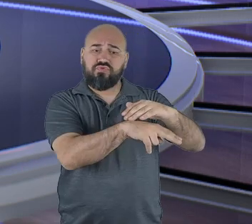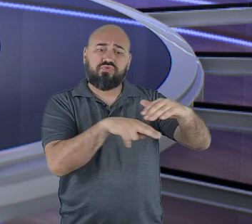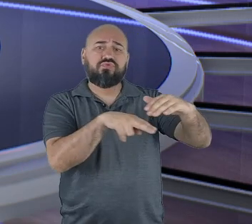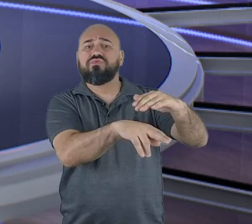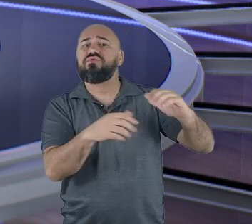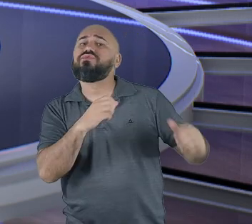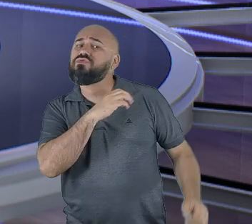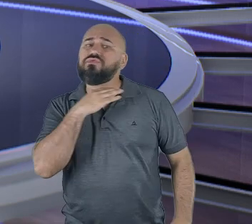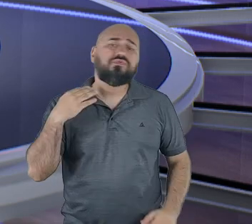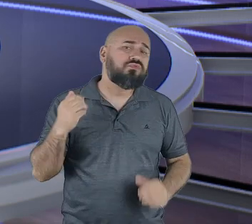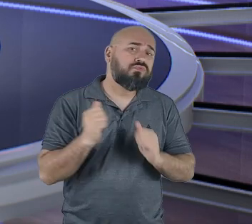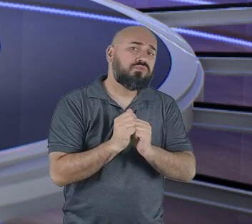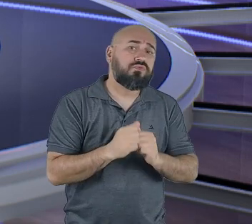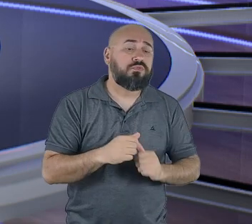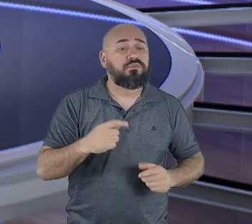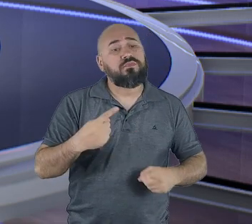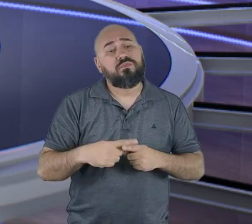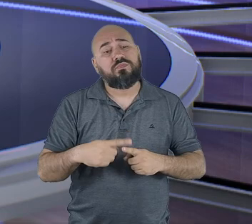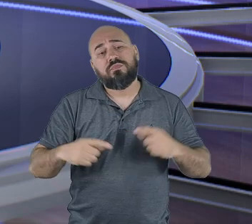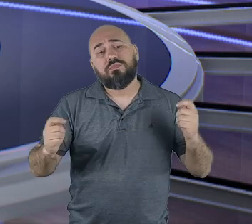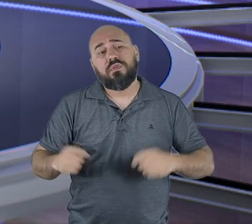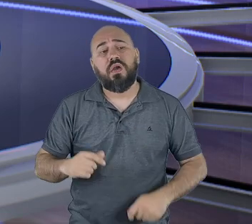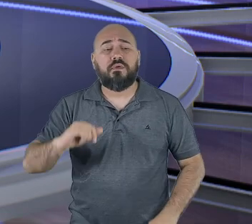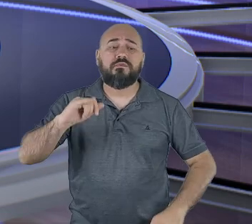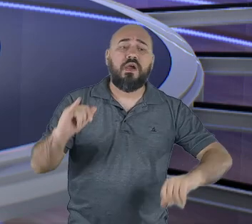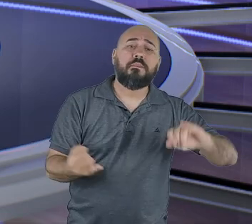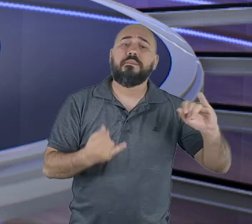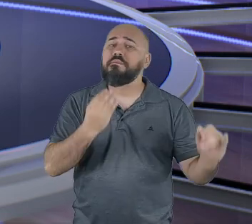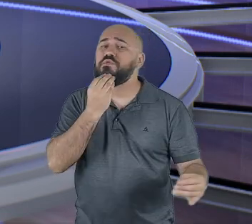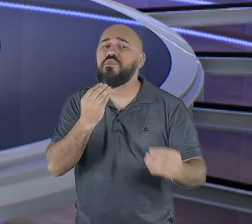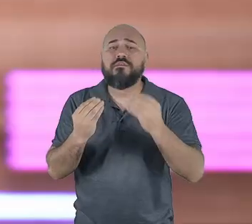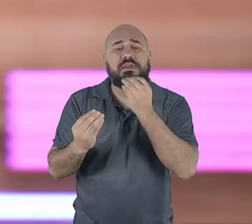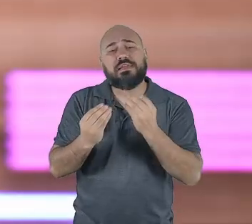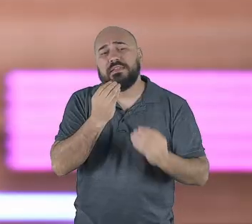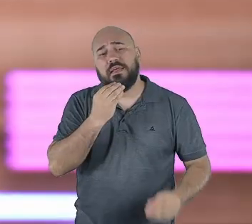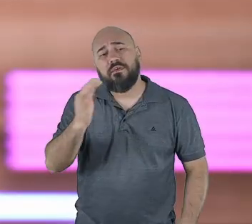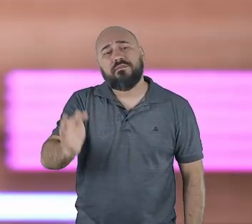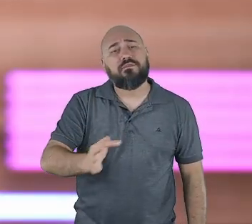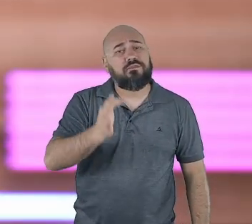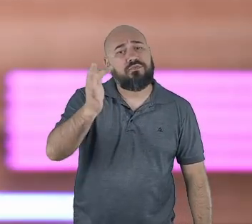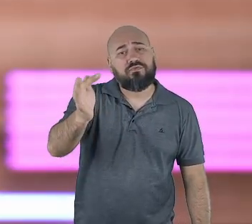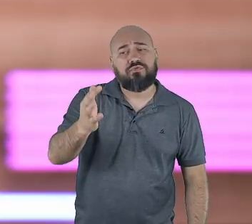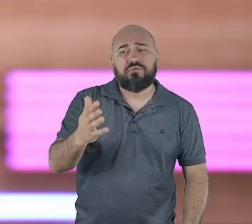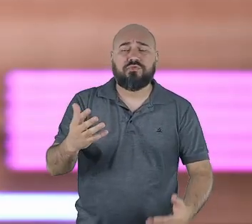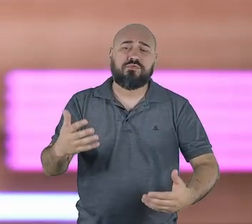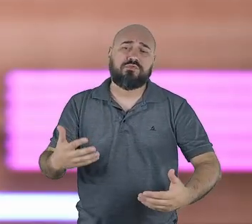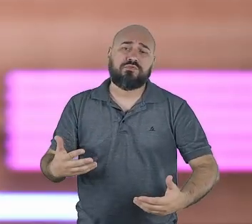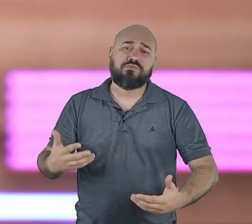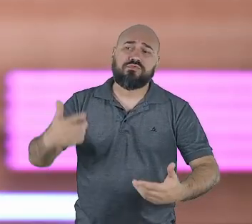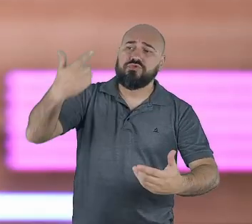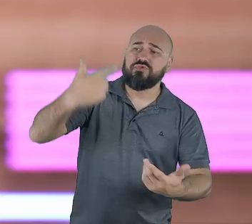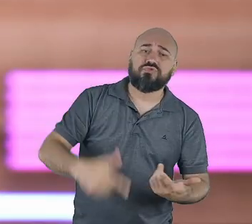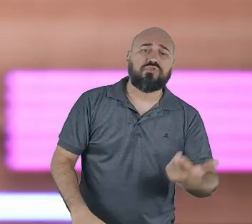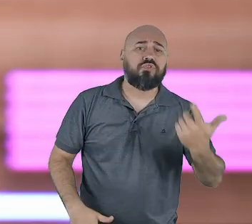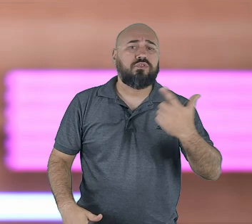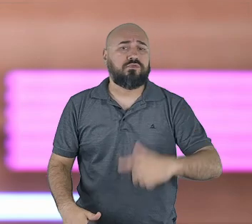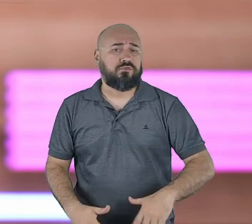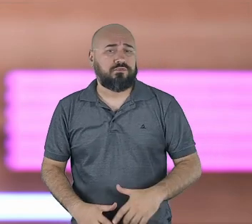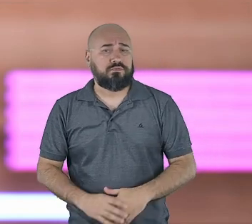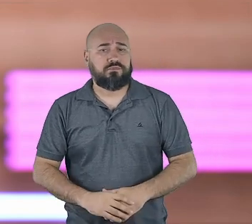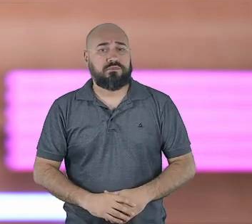possível aproveitar o que viria depois. Hoje, existe um processo chamado